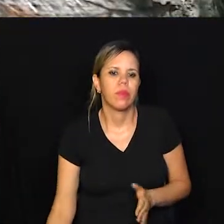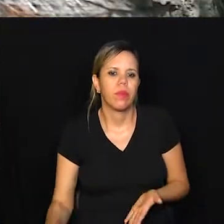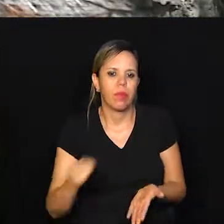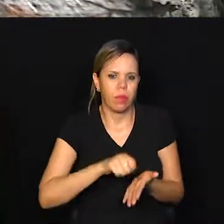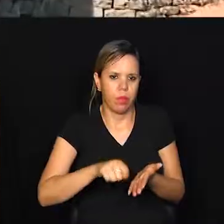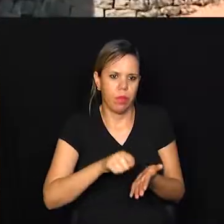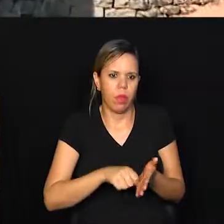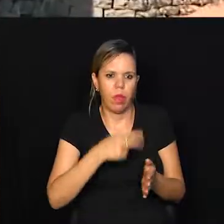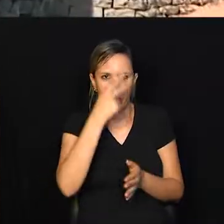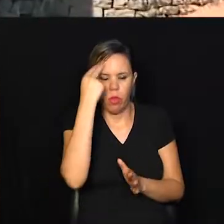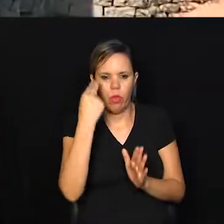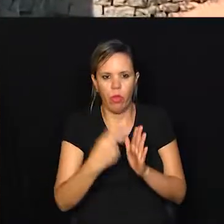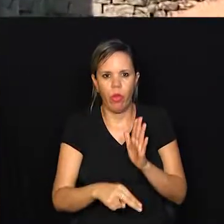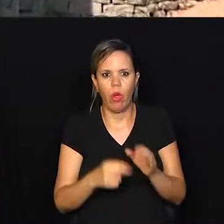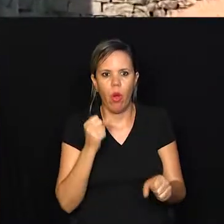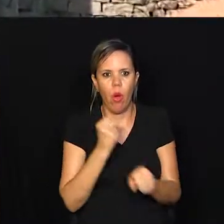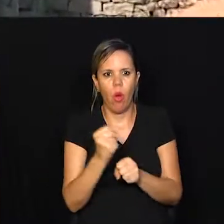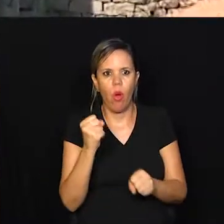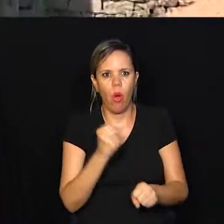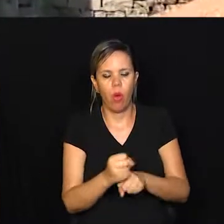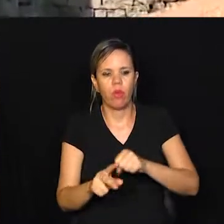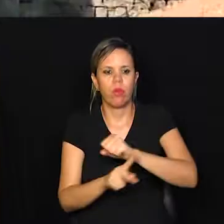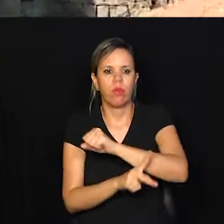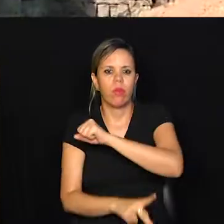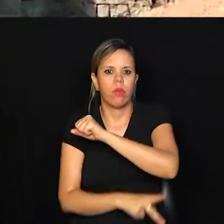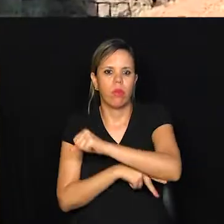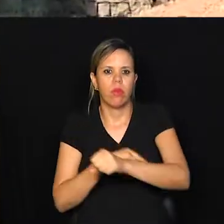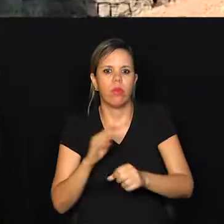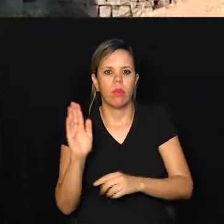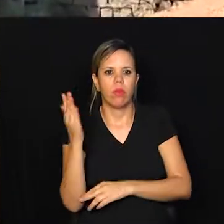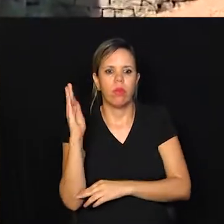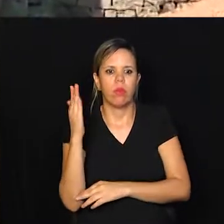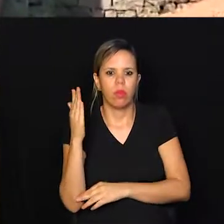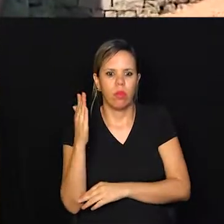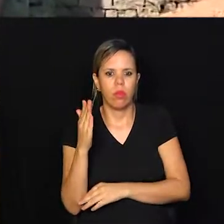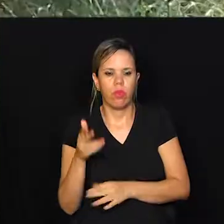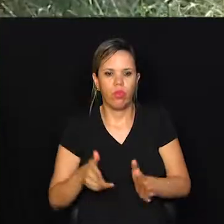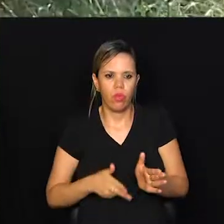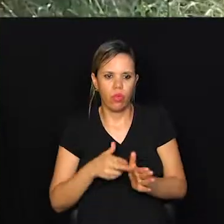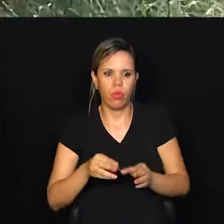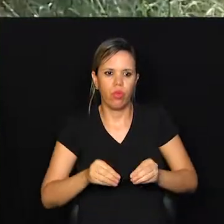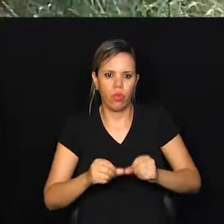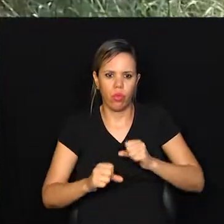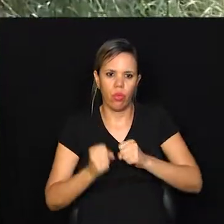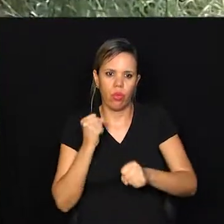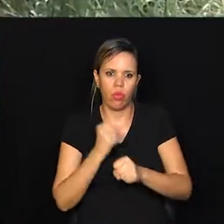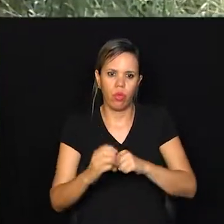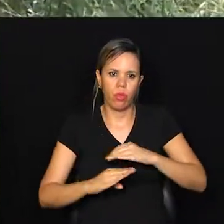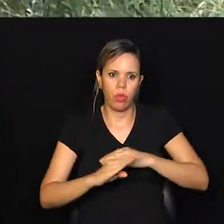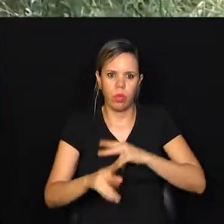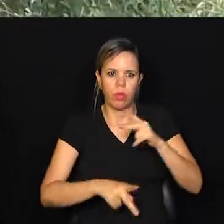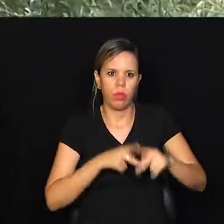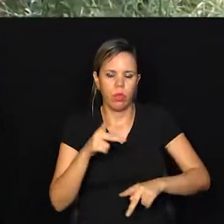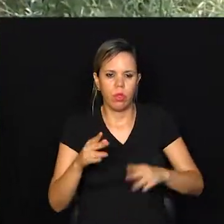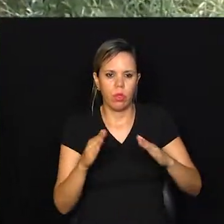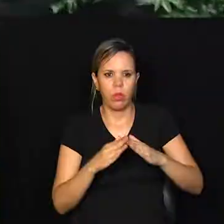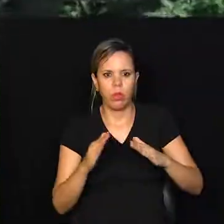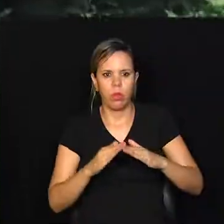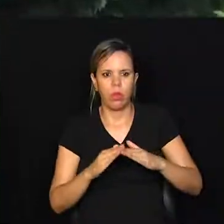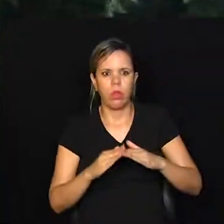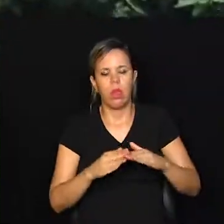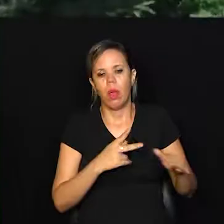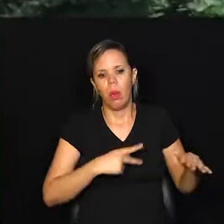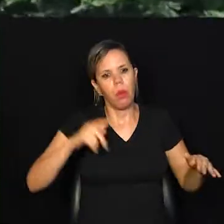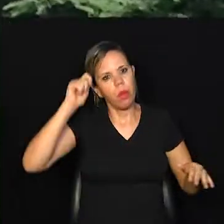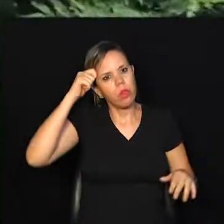dos moradores, constroem uma ponte de madeira enegrecida com asfalto e piche, né, que os moradores começam a dar o nome de Ponte Preta. E